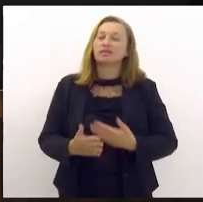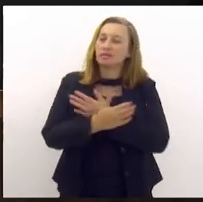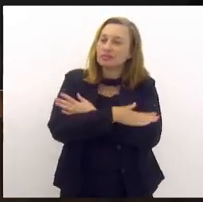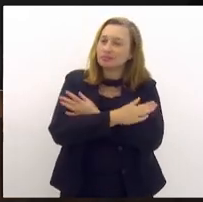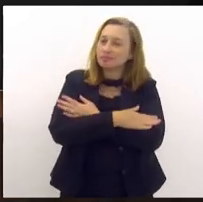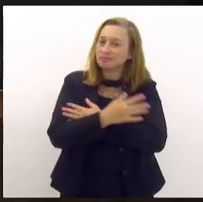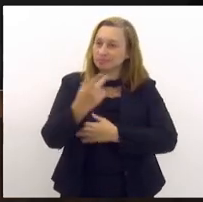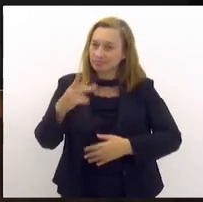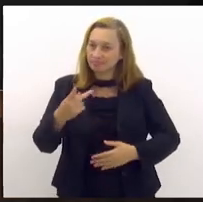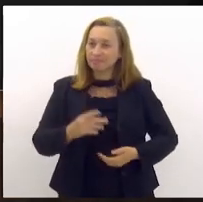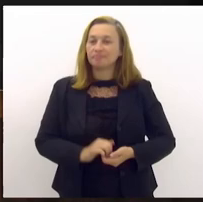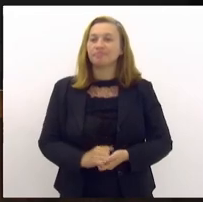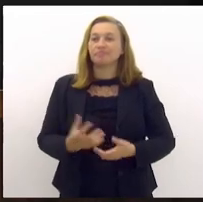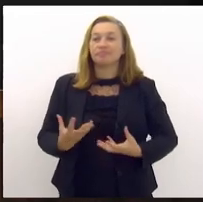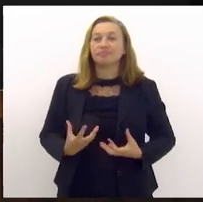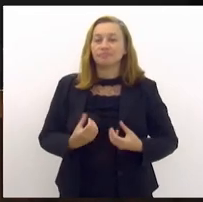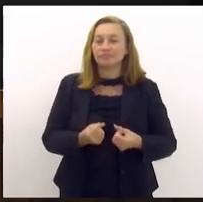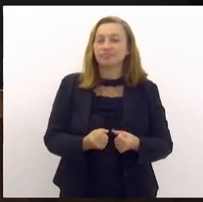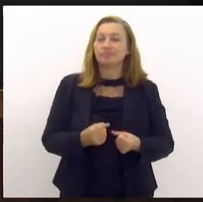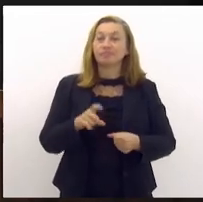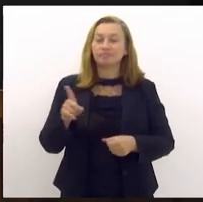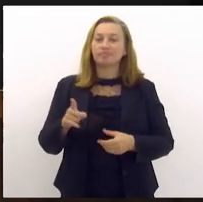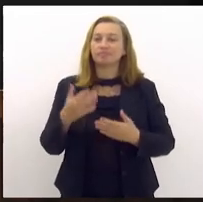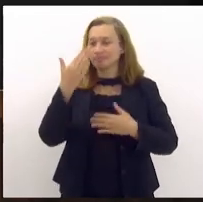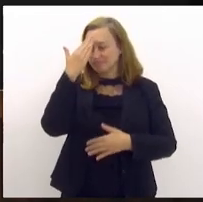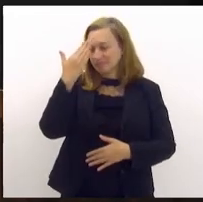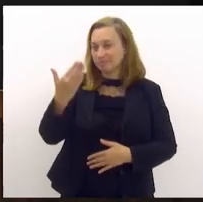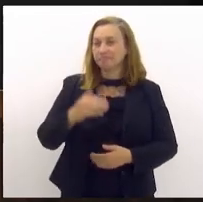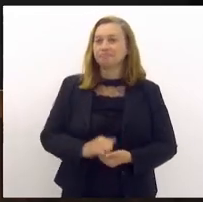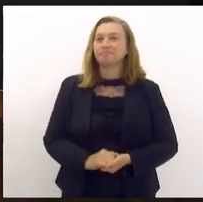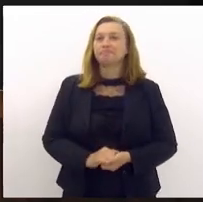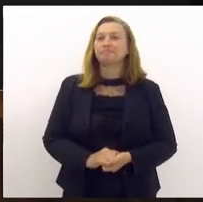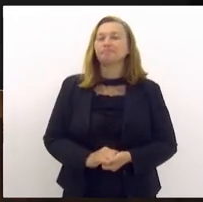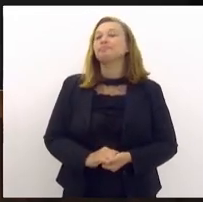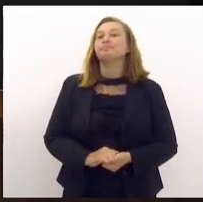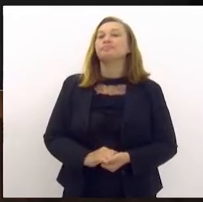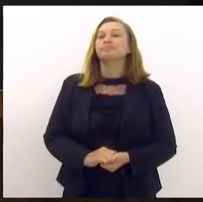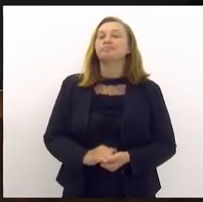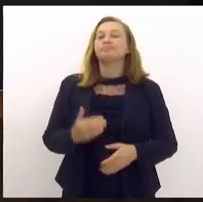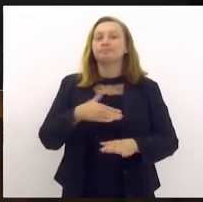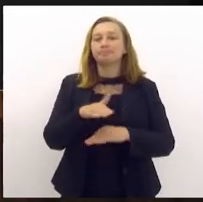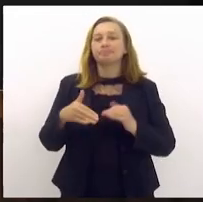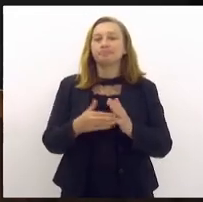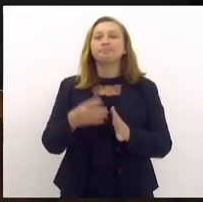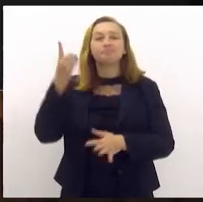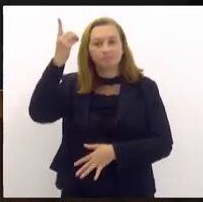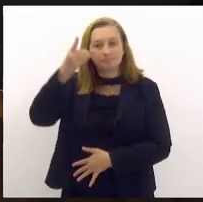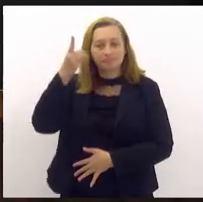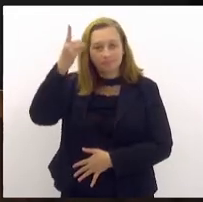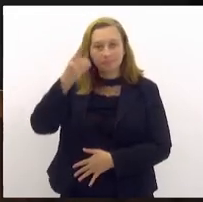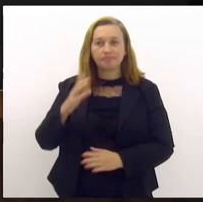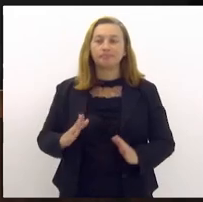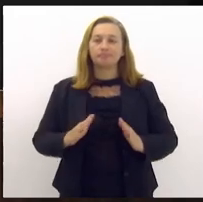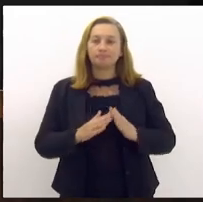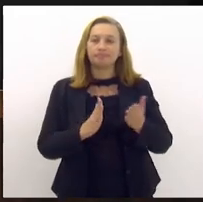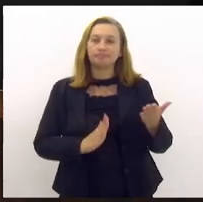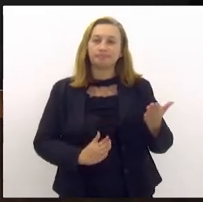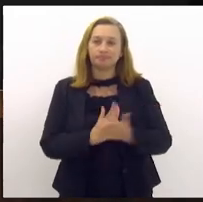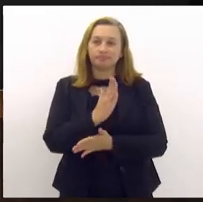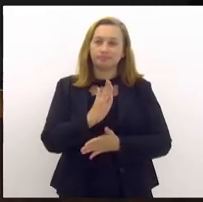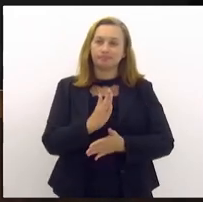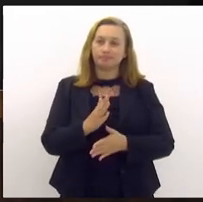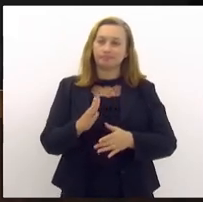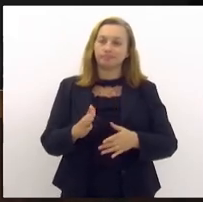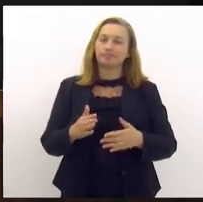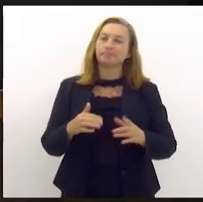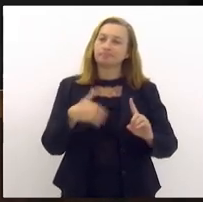por ele, que ele preferiu receber lá, e o agradecimento pela unanimidade dos deputados e deputadas dessa casa que aprovou essa